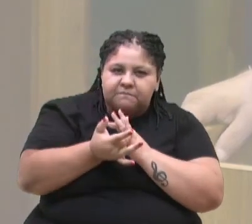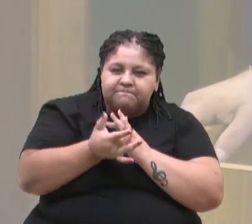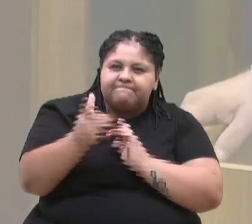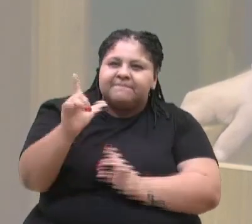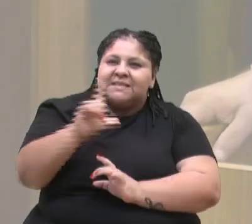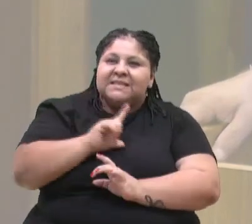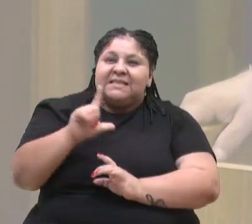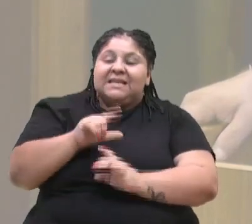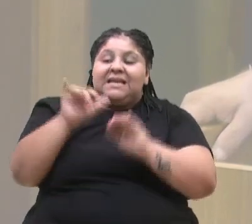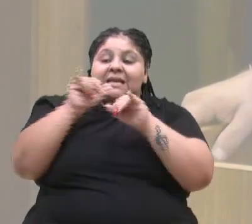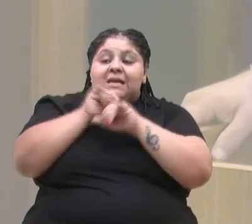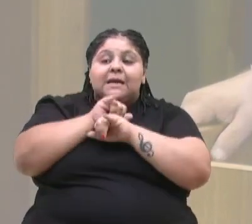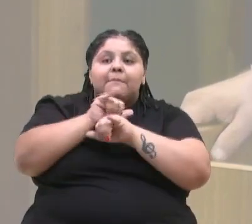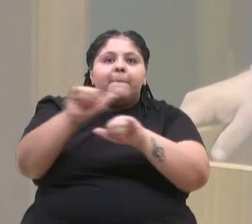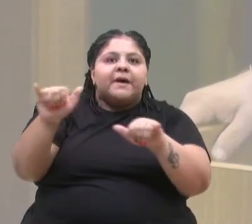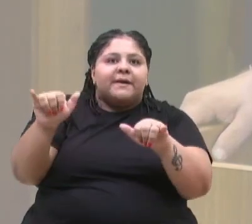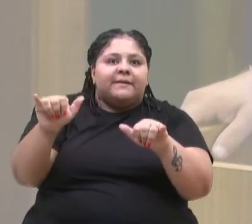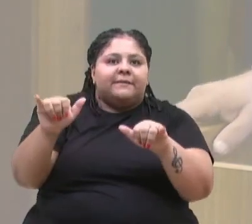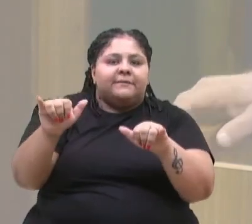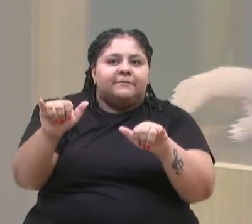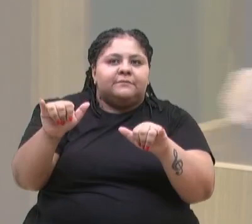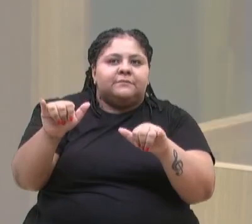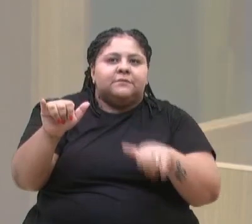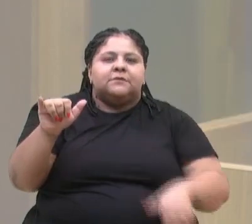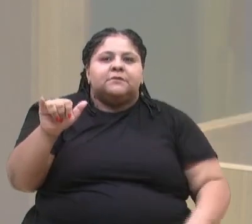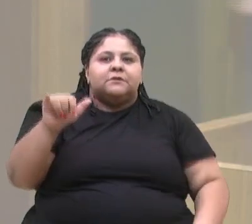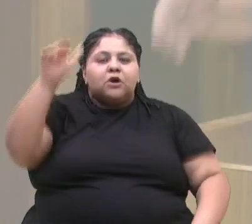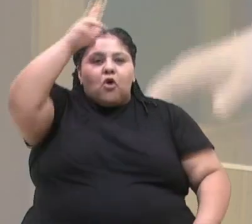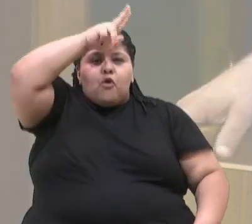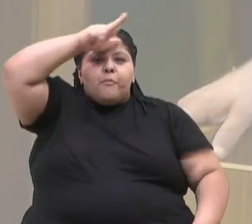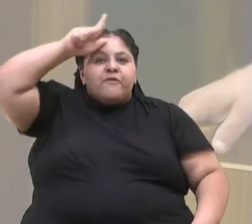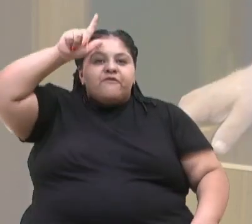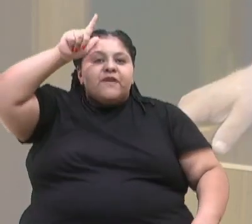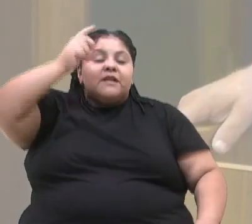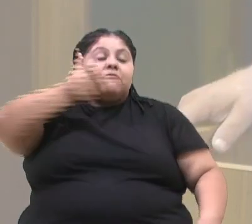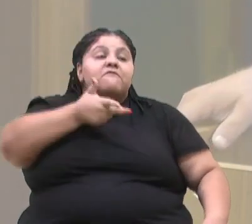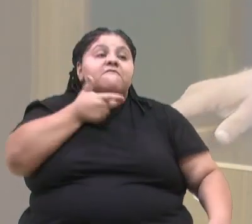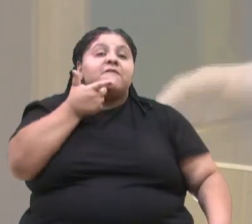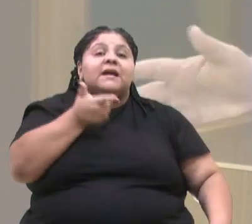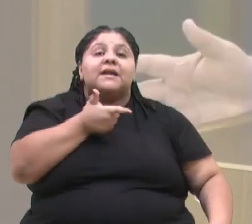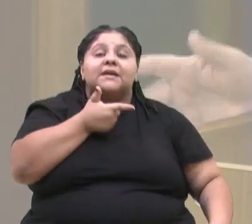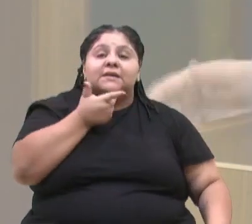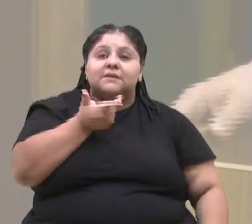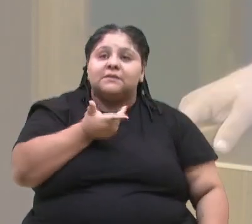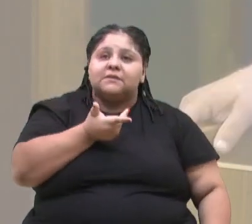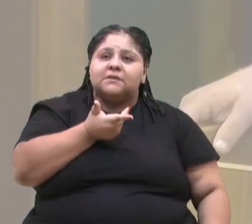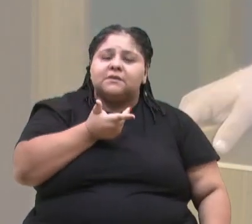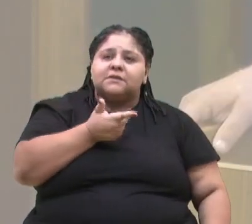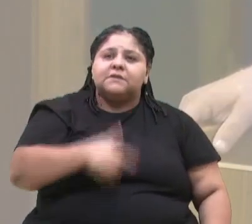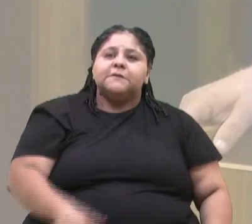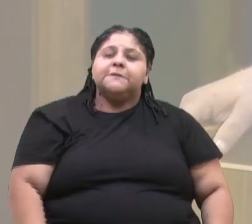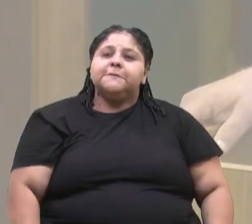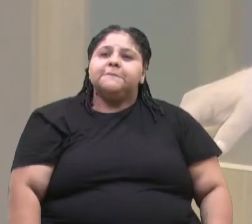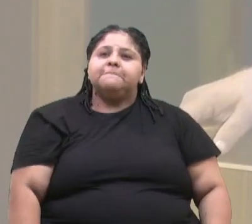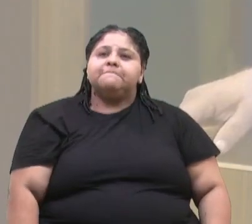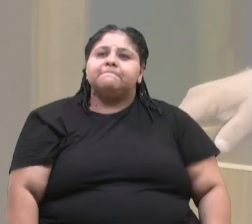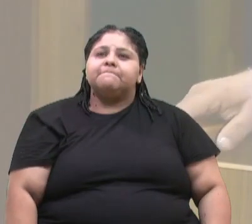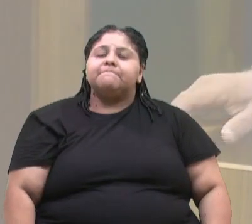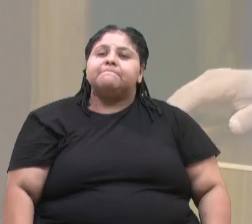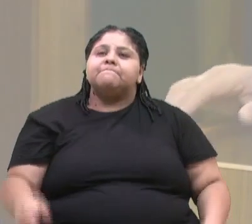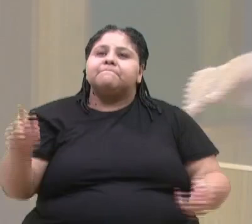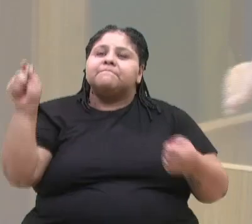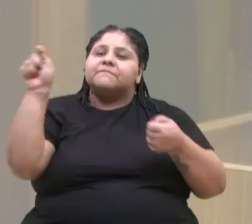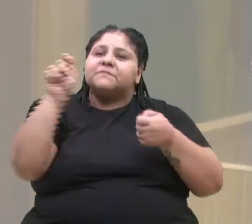tem campanha, tem o prefeito anunciando, estava na imprensa anunciando, que vão